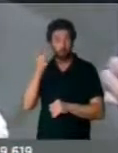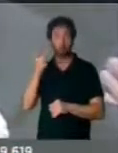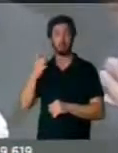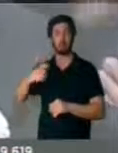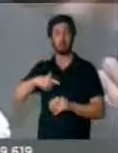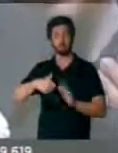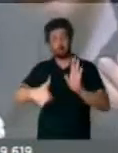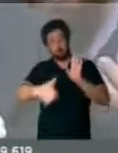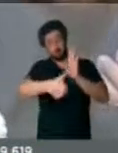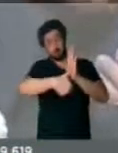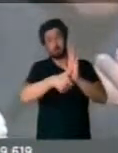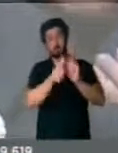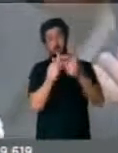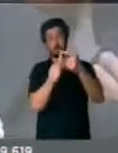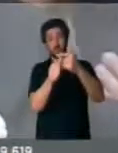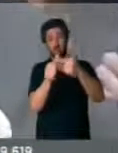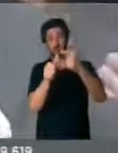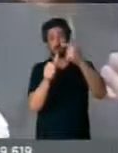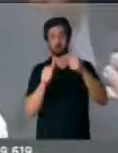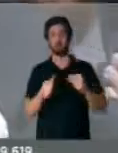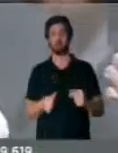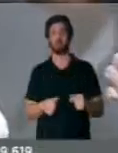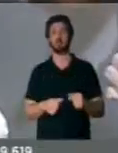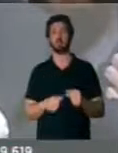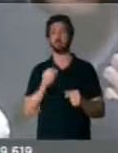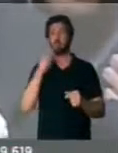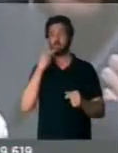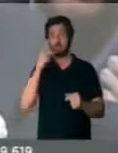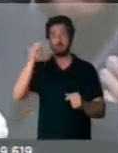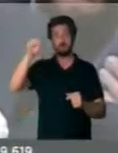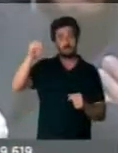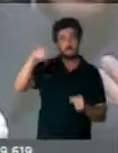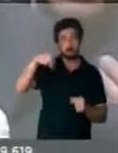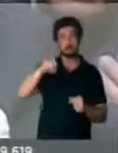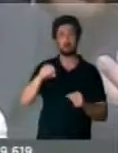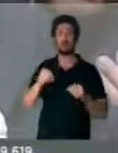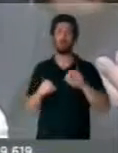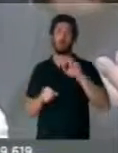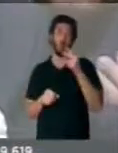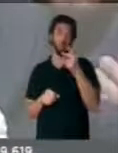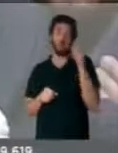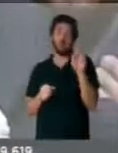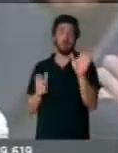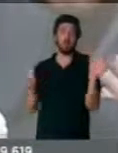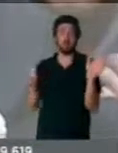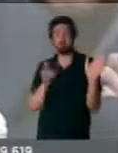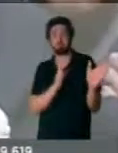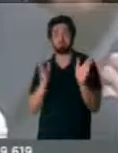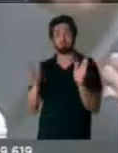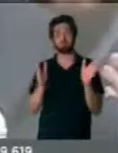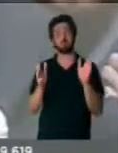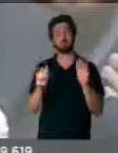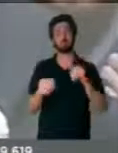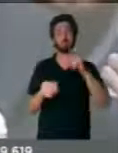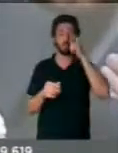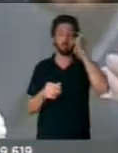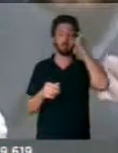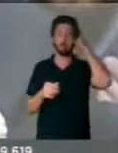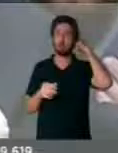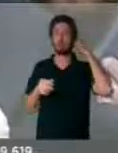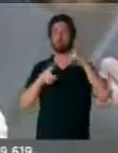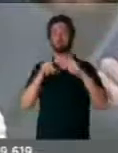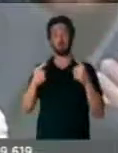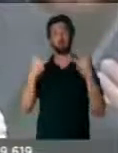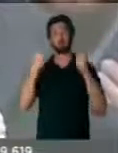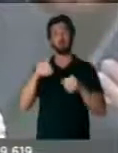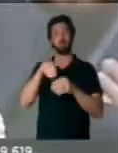está colocando a sua digital, dizendo sim ou dizendo não. E daqui a pouco nós vamos